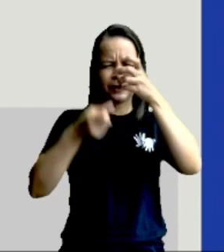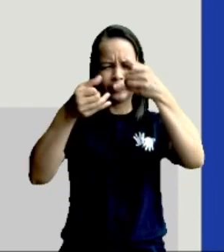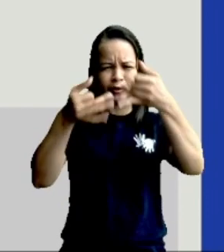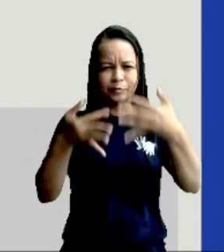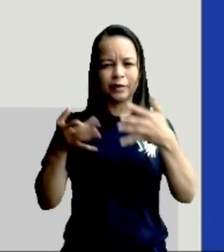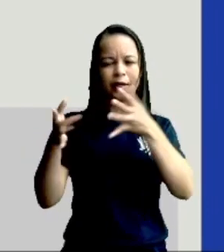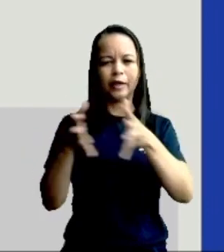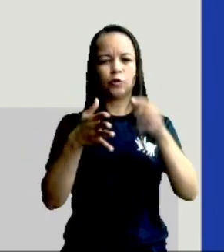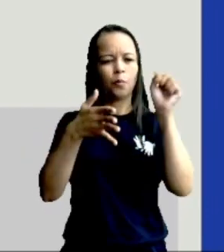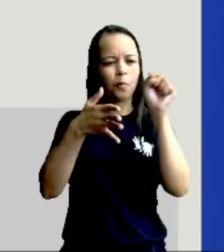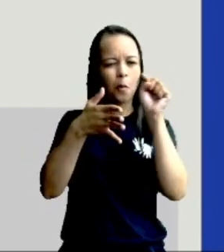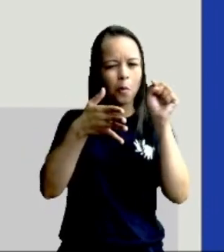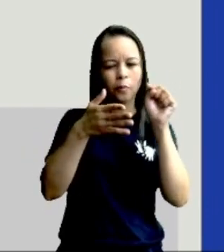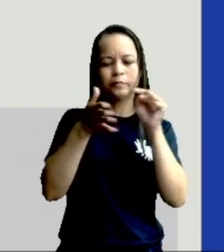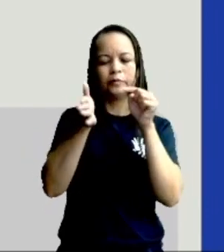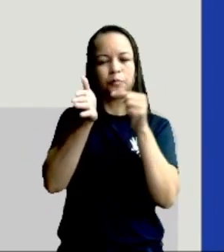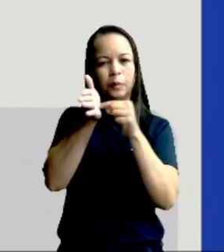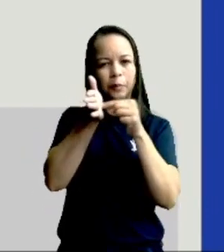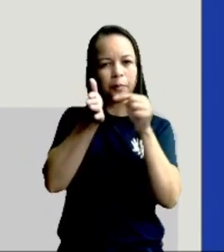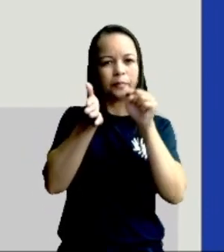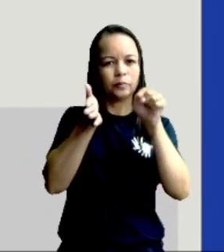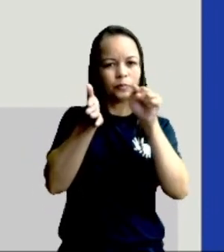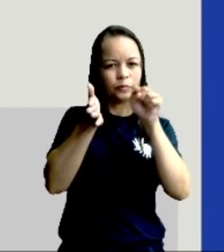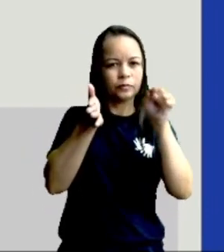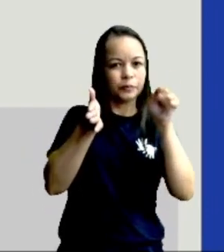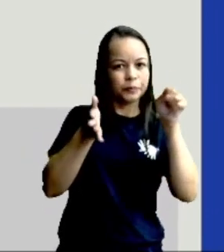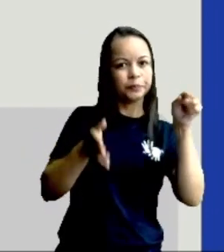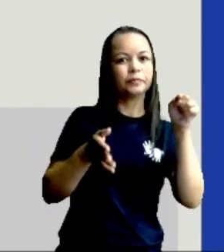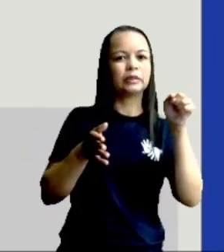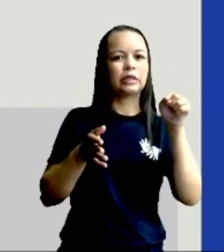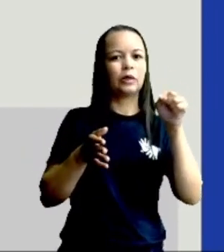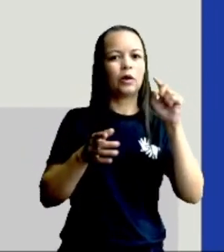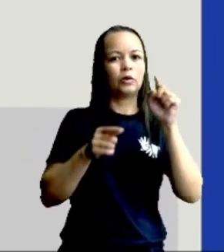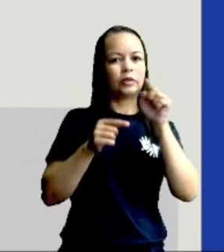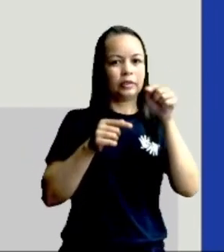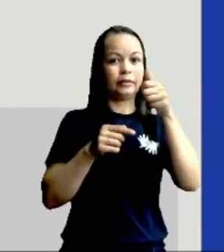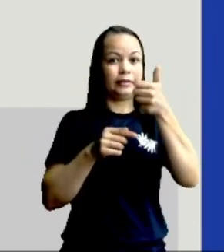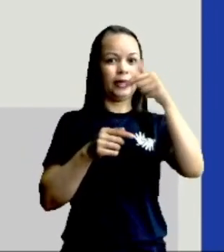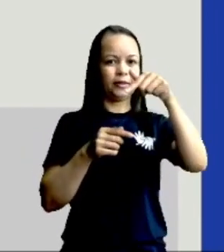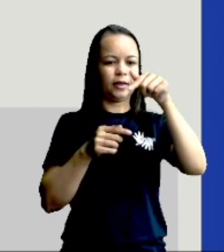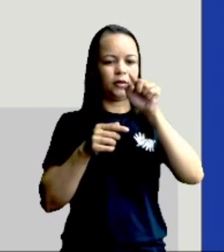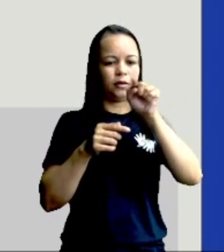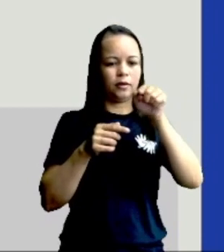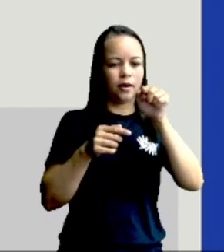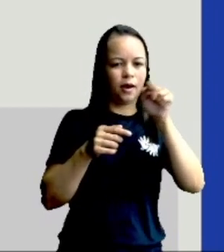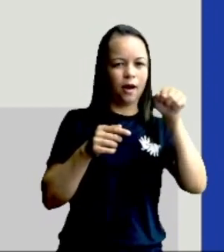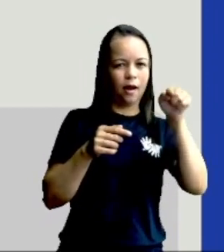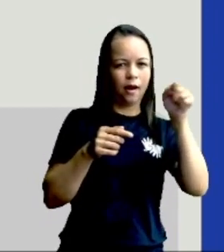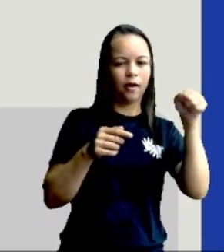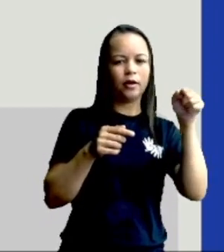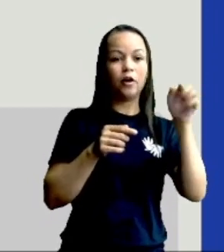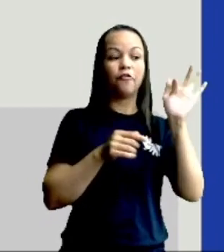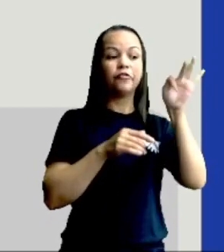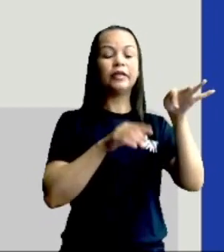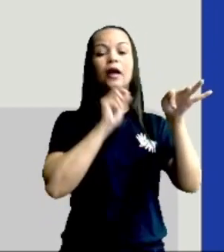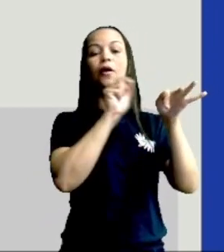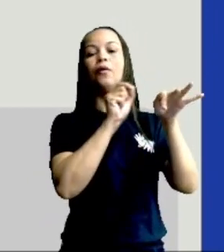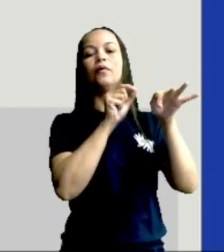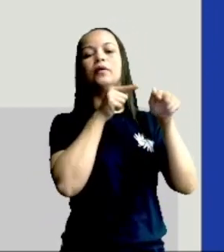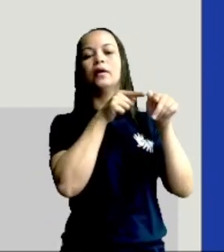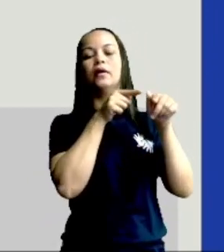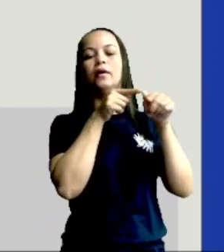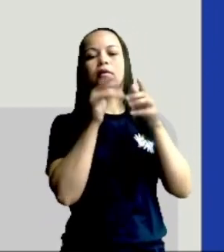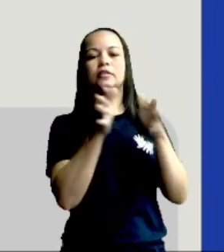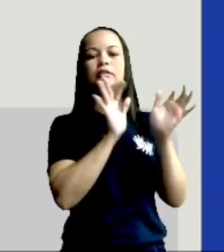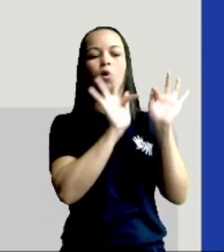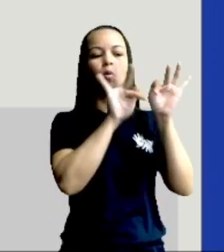falei dos pontinhos? Olha os pontinhos depois do número 17. Esses 3 pontinhos que aparecem no final da sequência